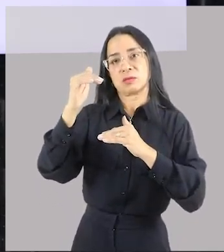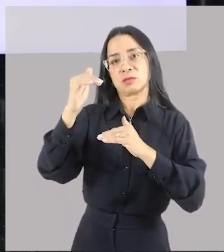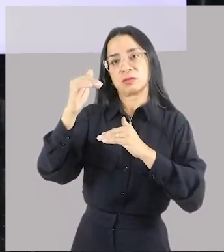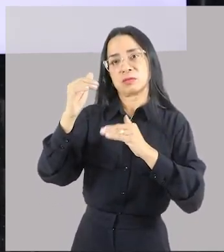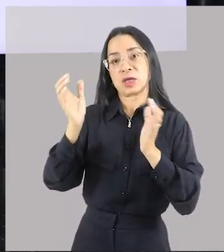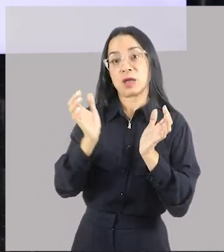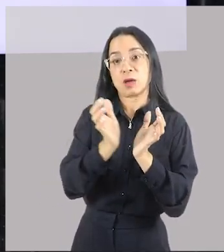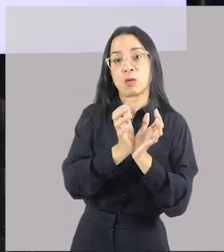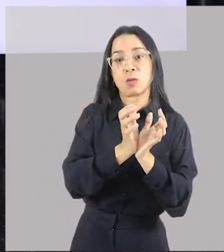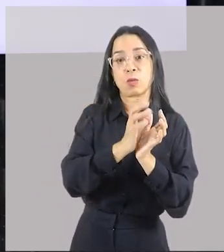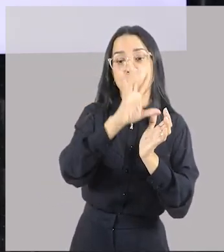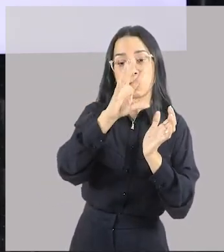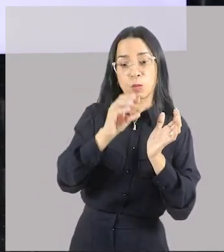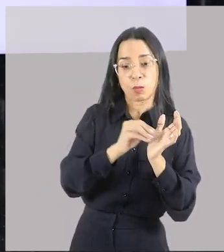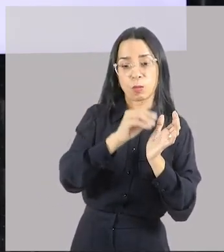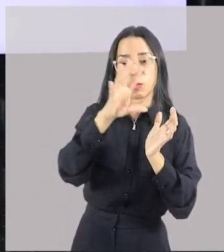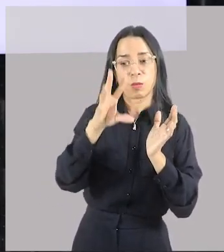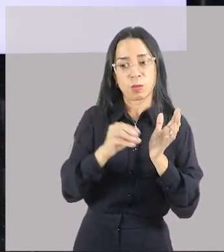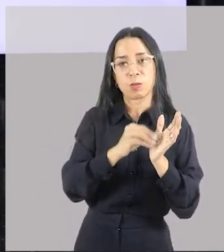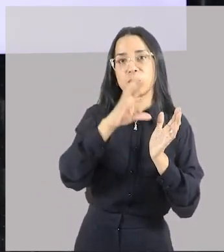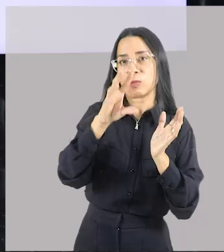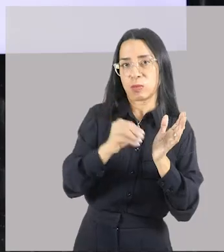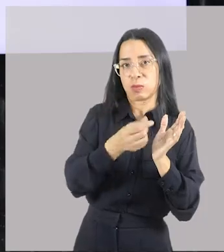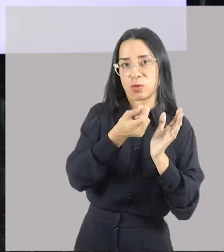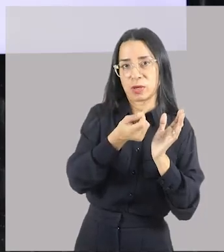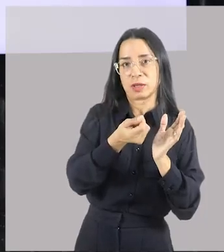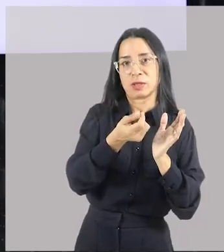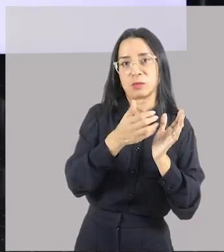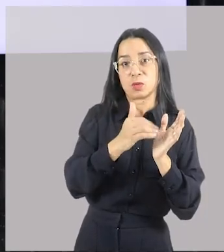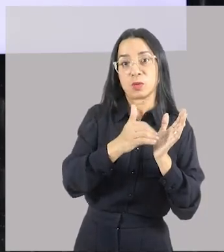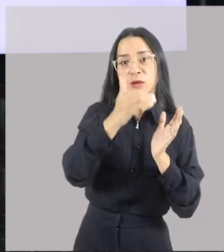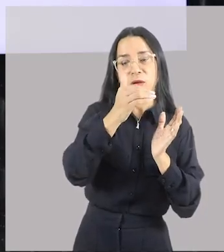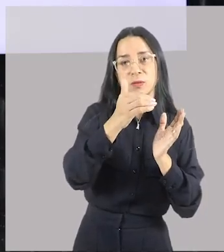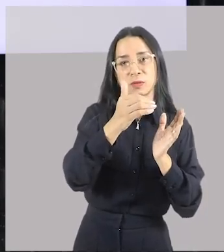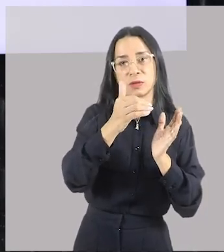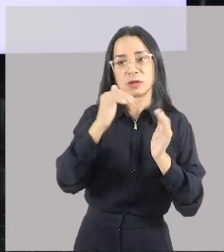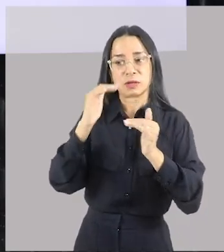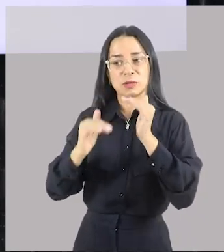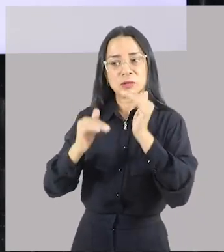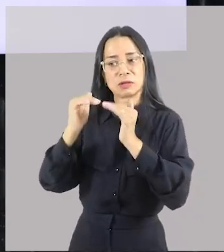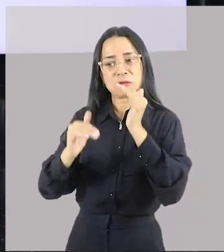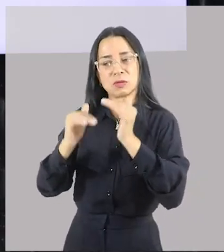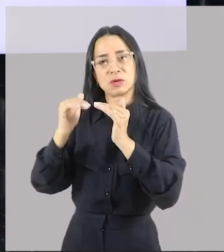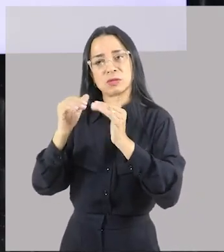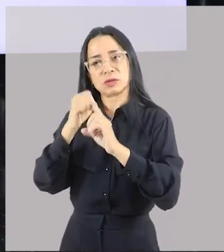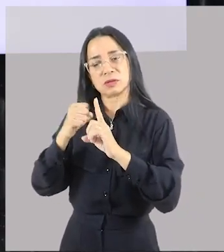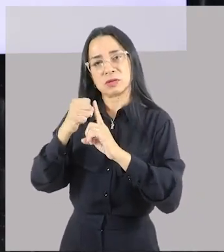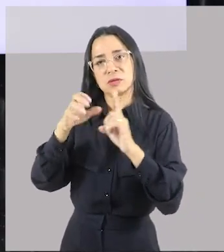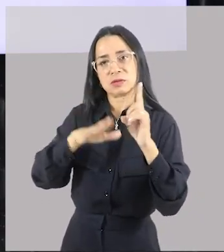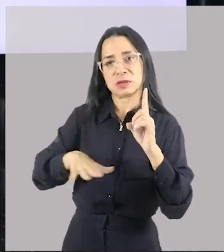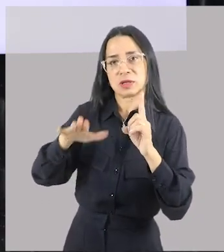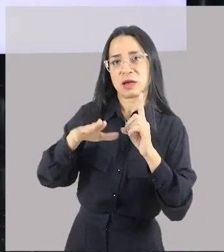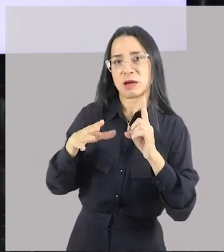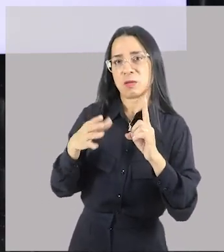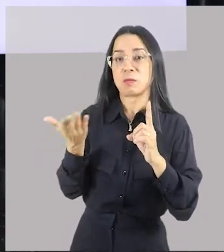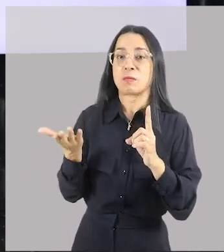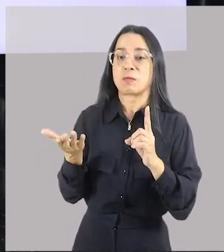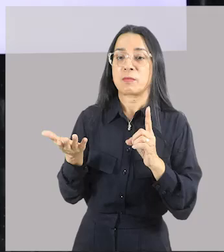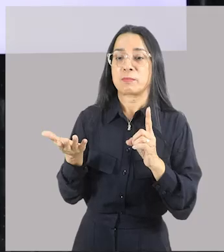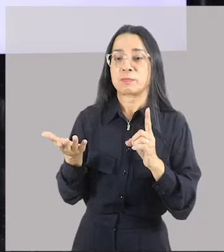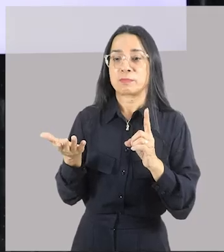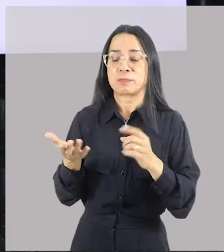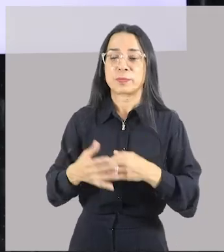concentração de renda muito alta, tem uma desigualdade social também bastante contundente, bastante relevante.